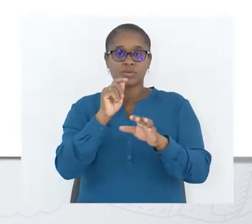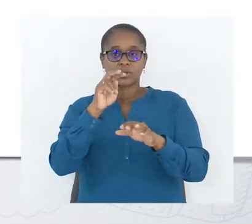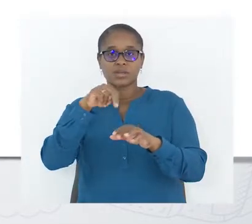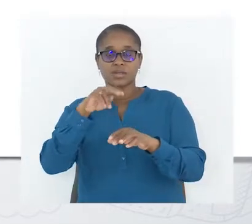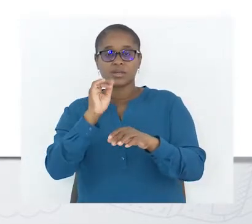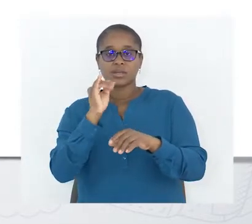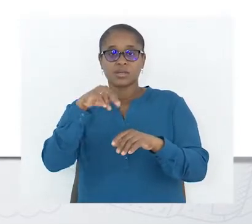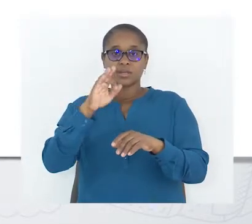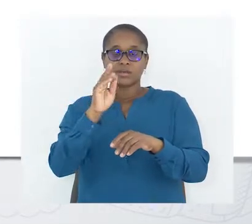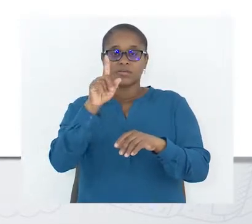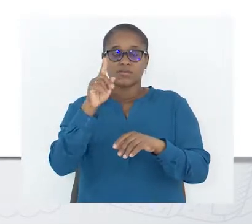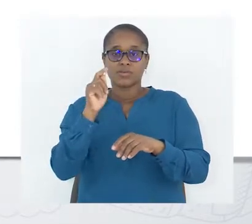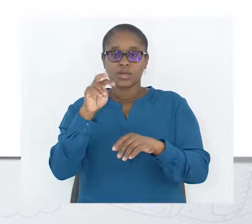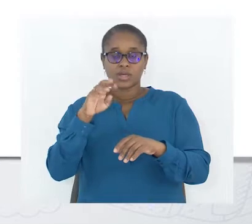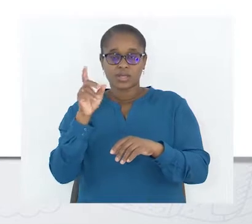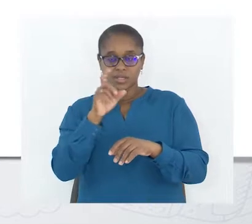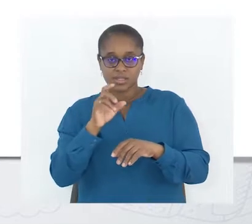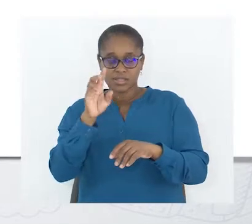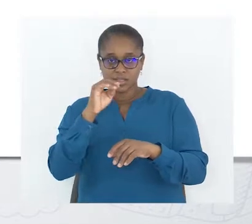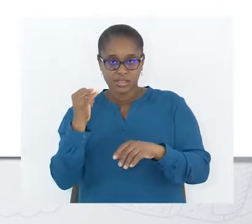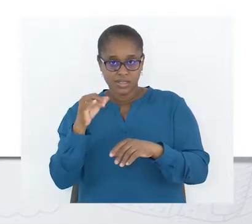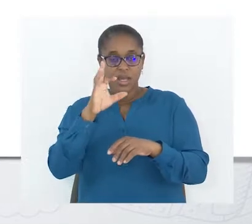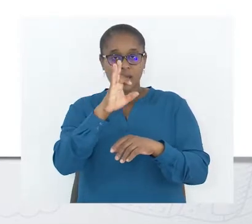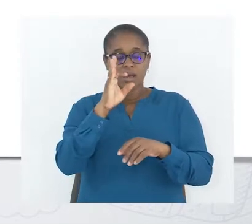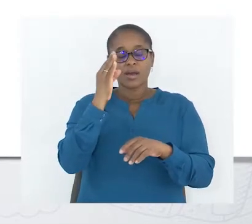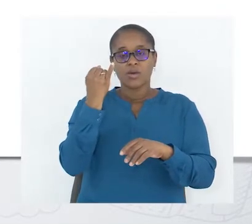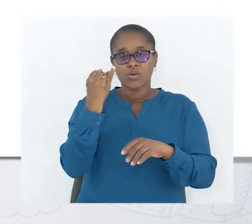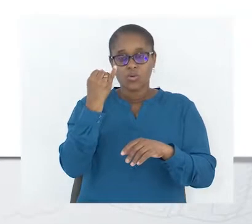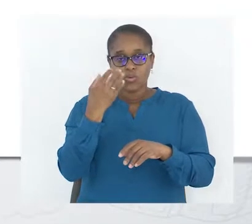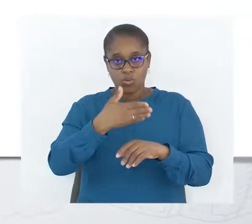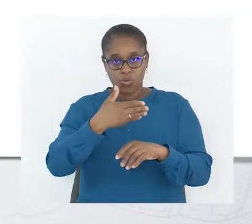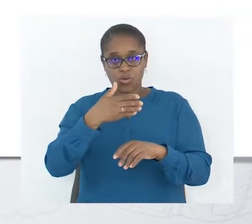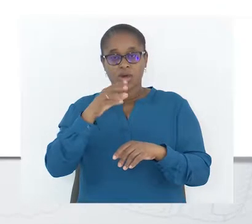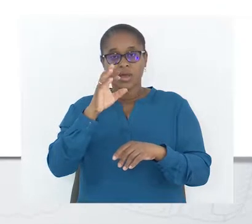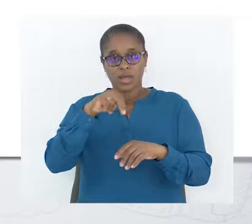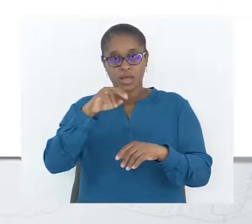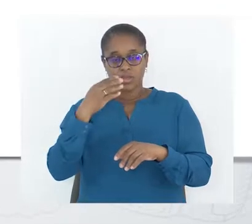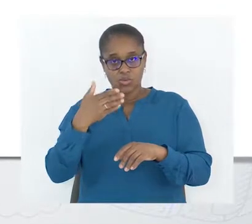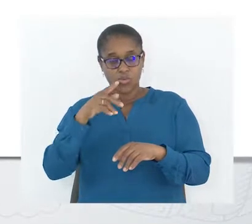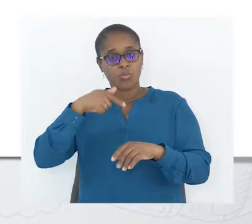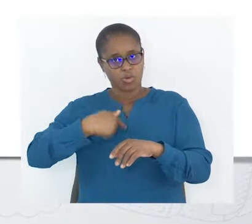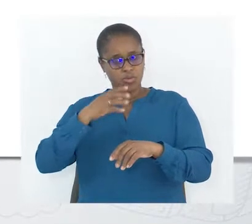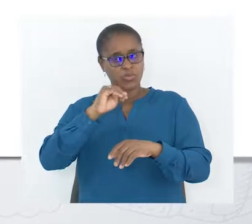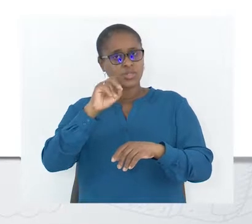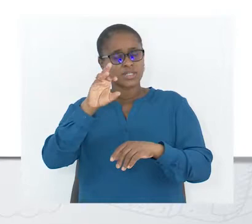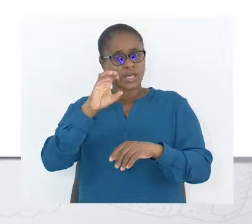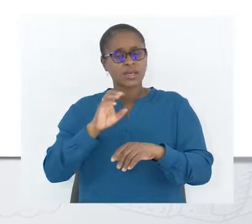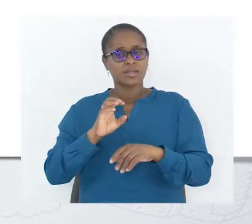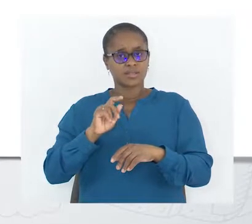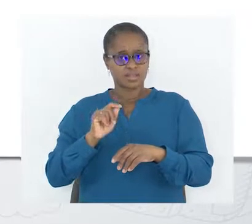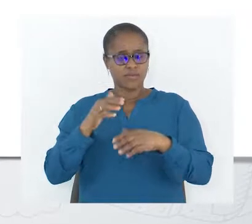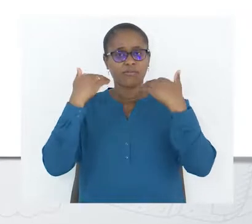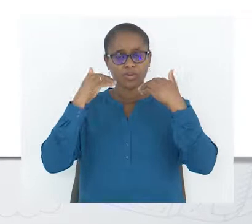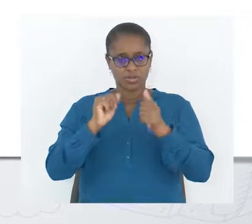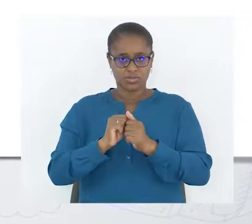exemplo, H1N1 ou o próprio SARS, são dados que nos levam a